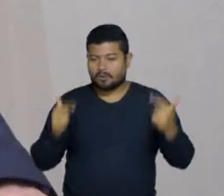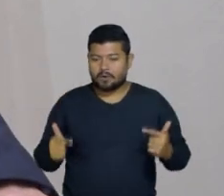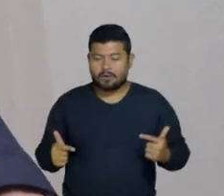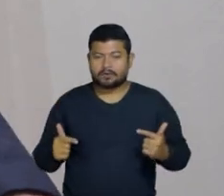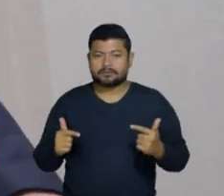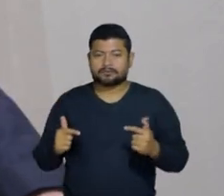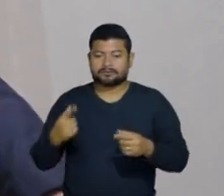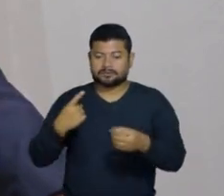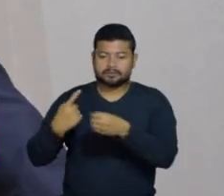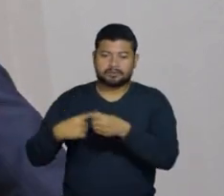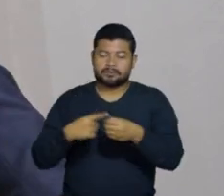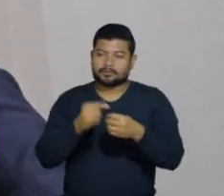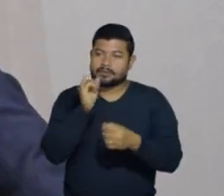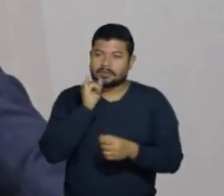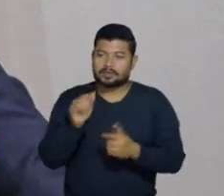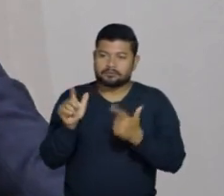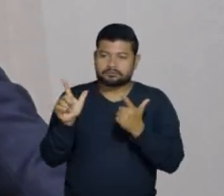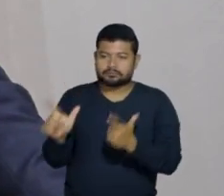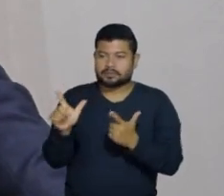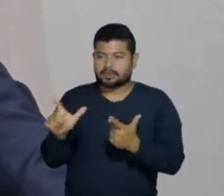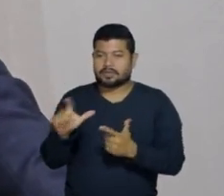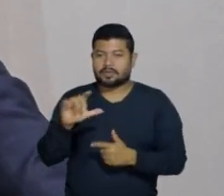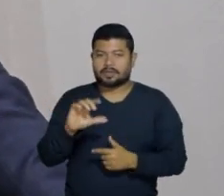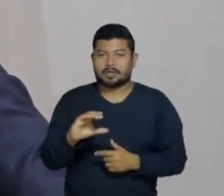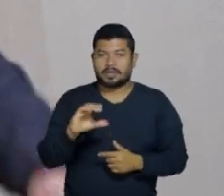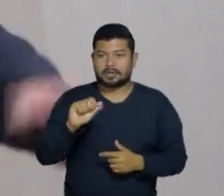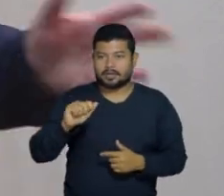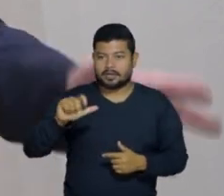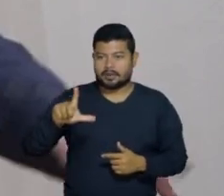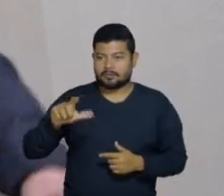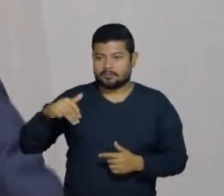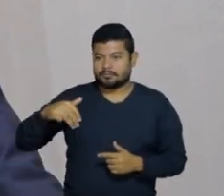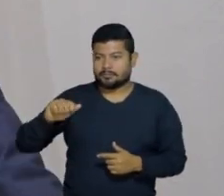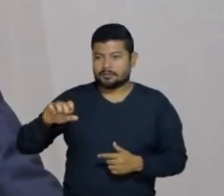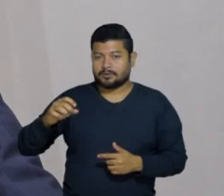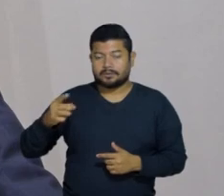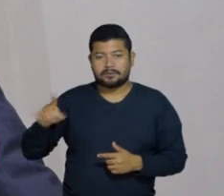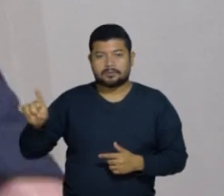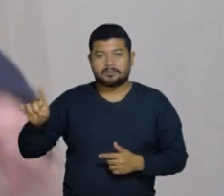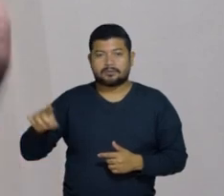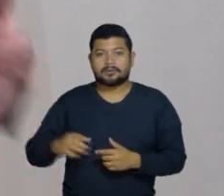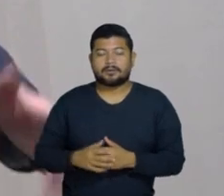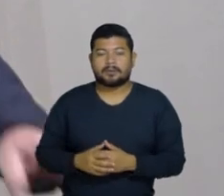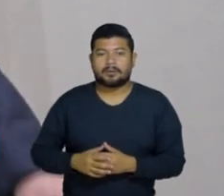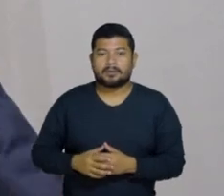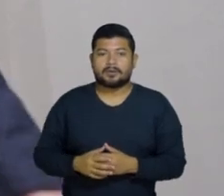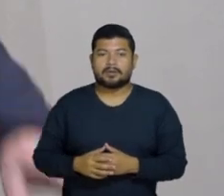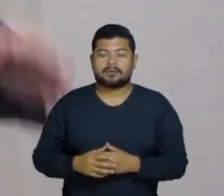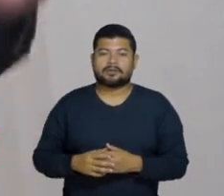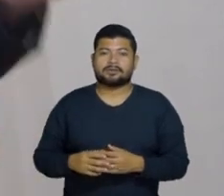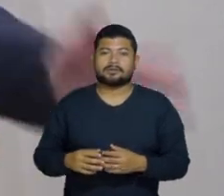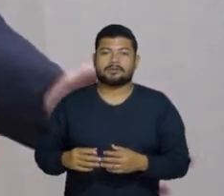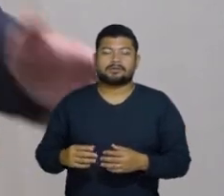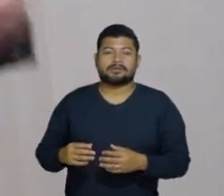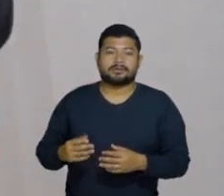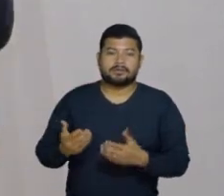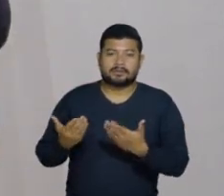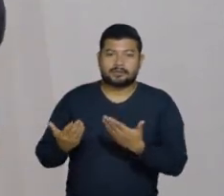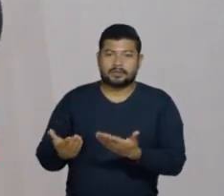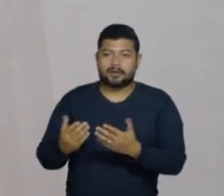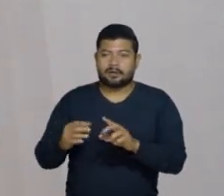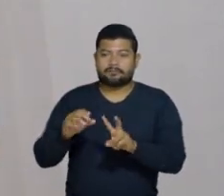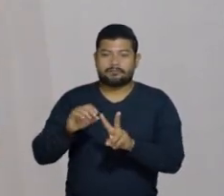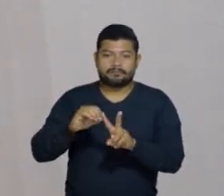Caçador, Calmão, Matos Costa, Timbó Grande, Lebon Régis,